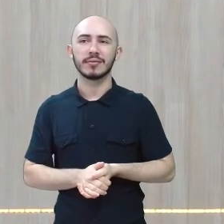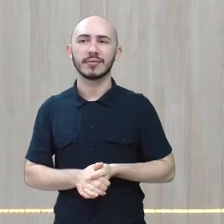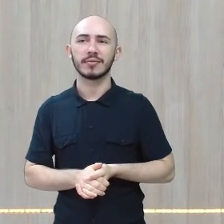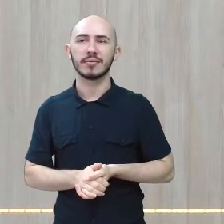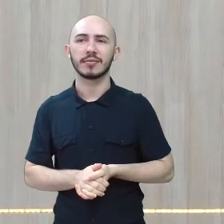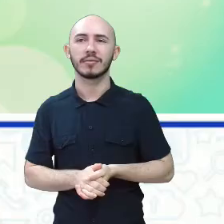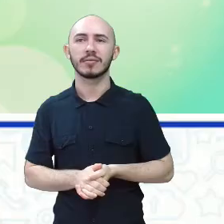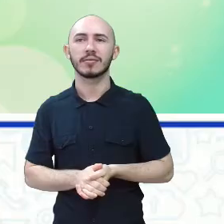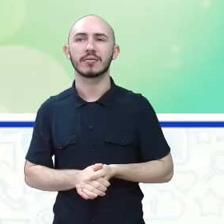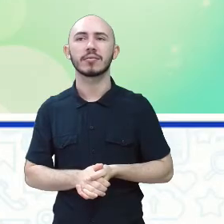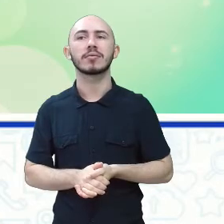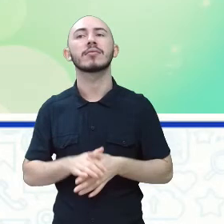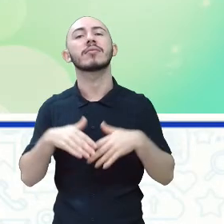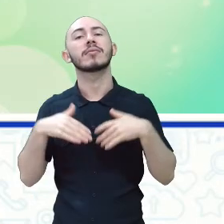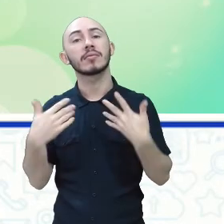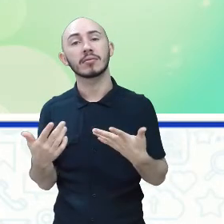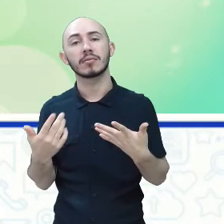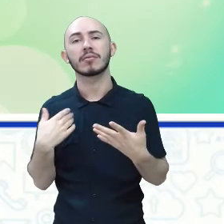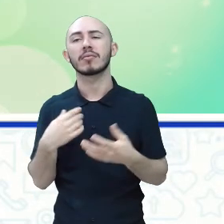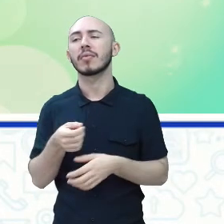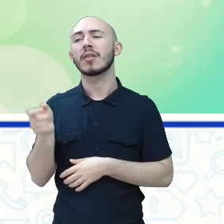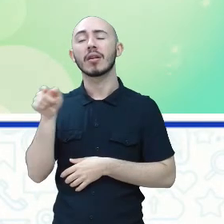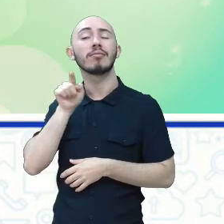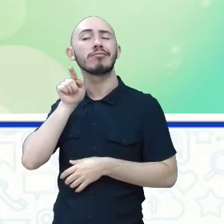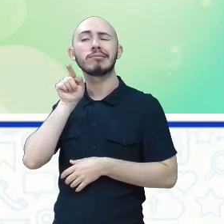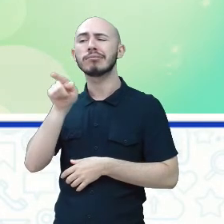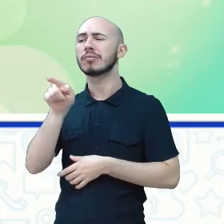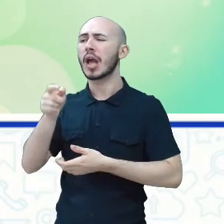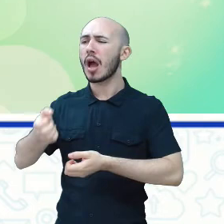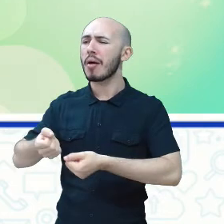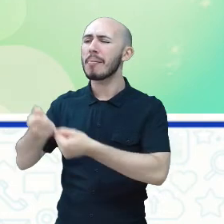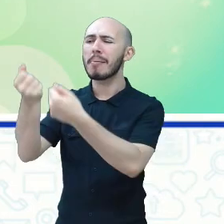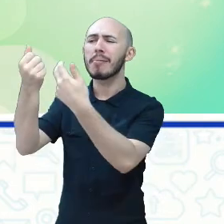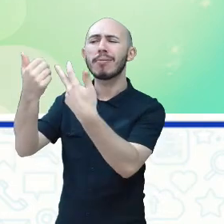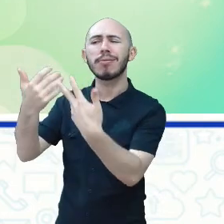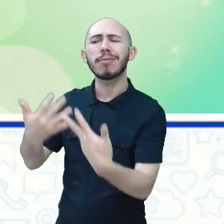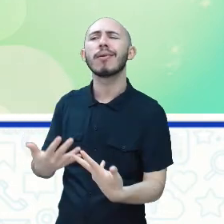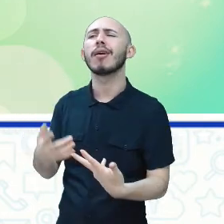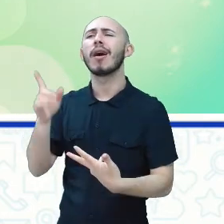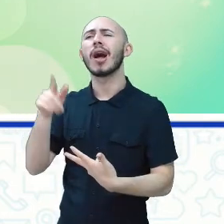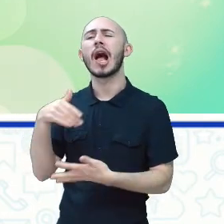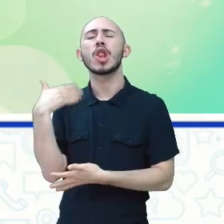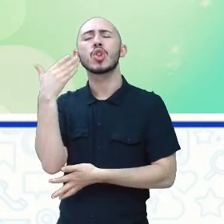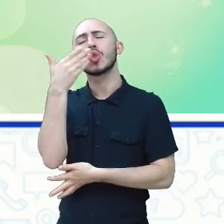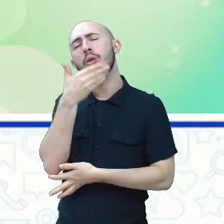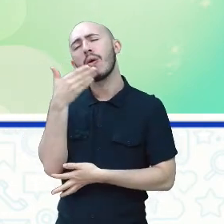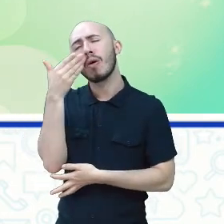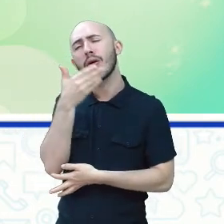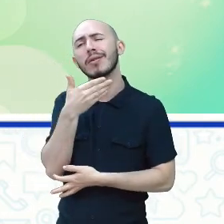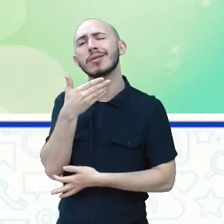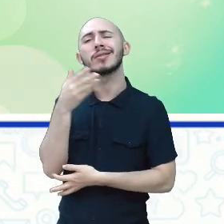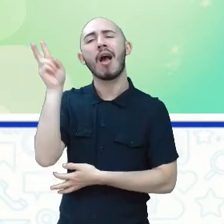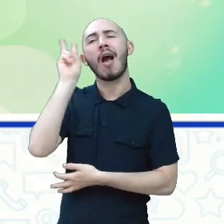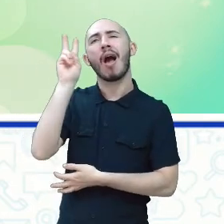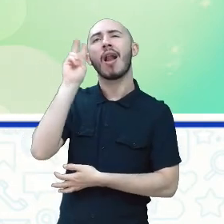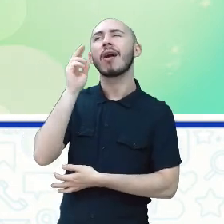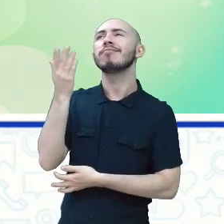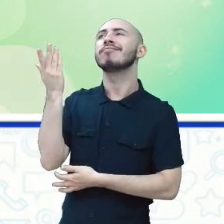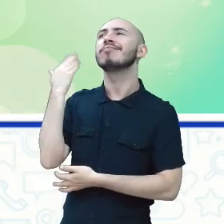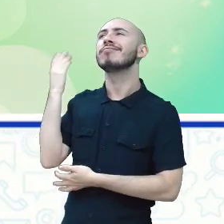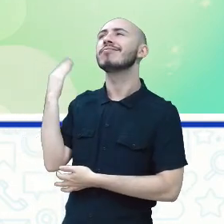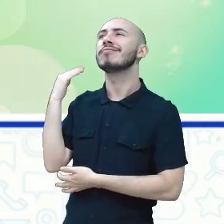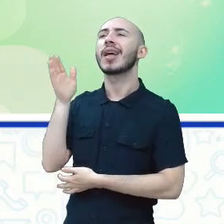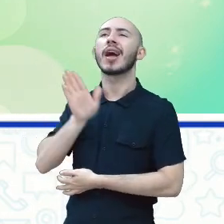Suas palavras são doces da minha infância. E aí, afirmação, não